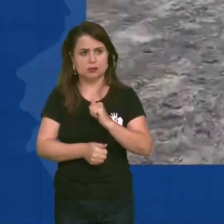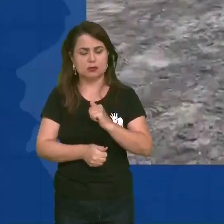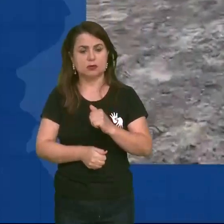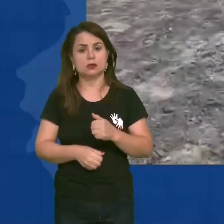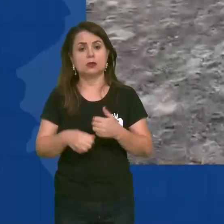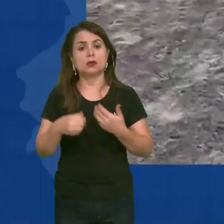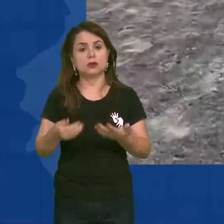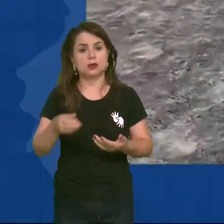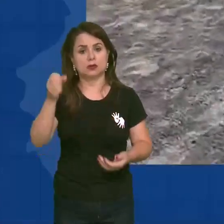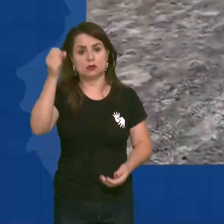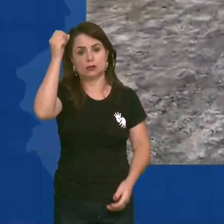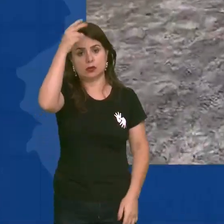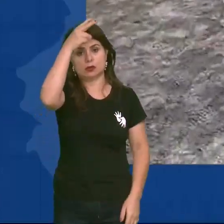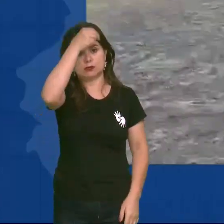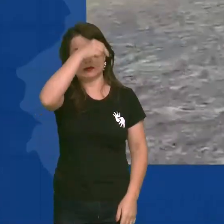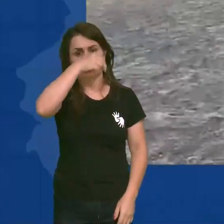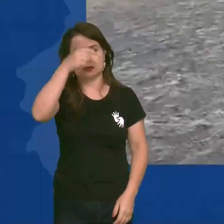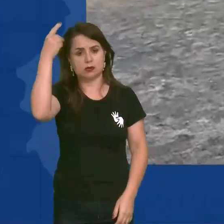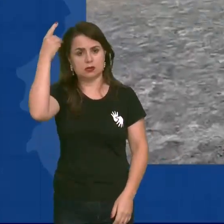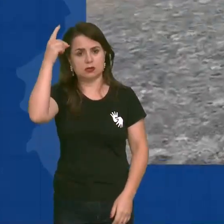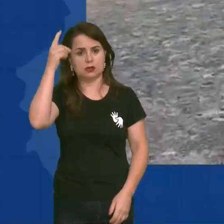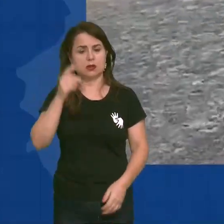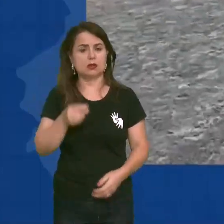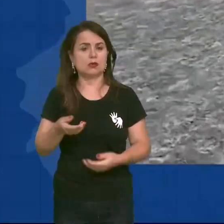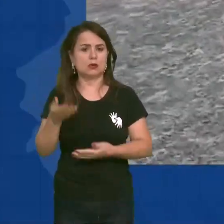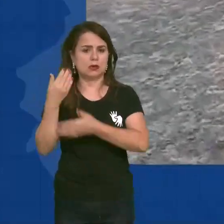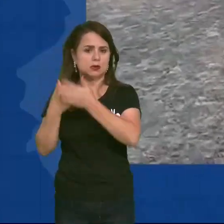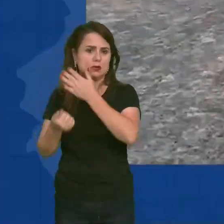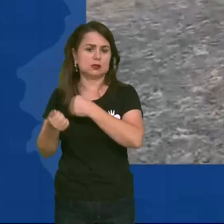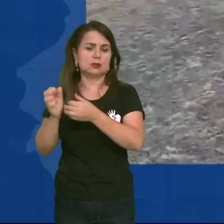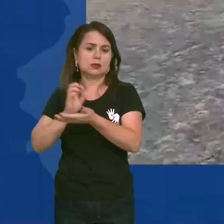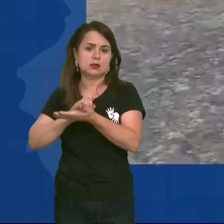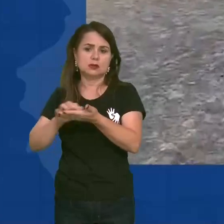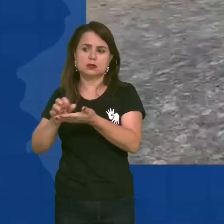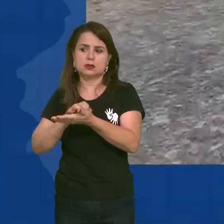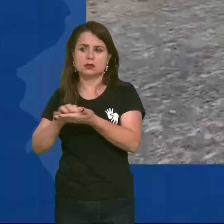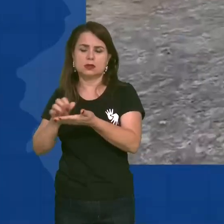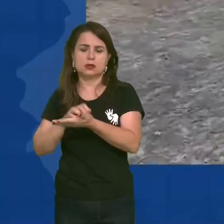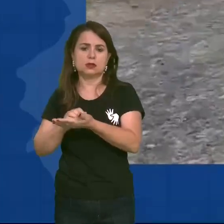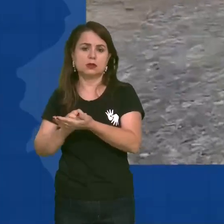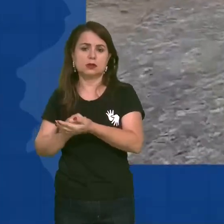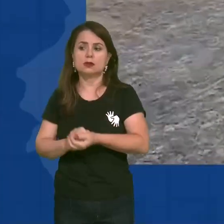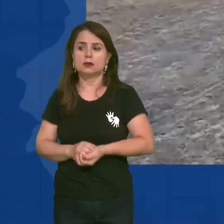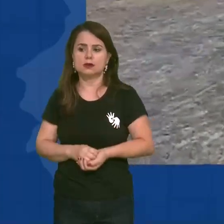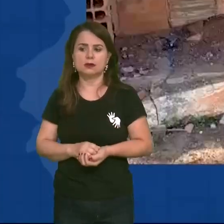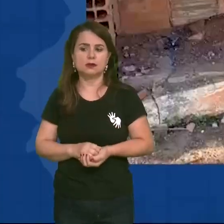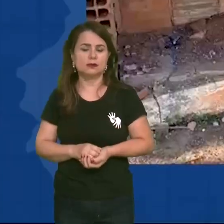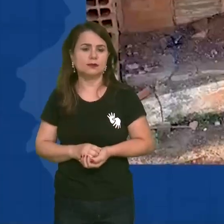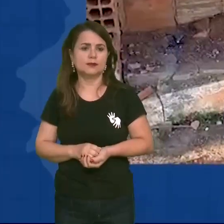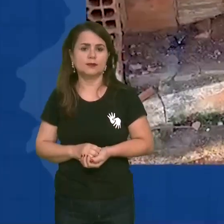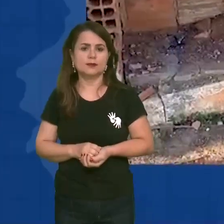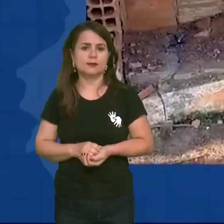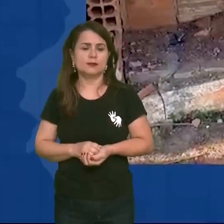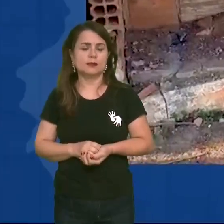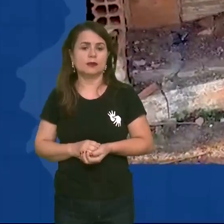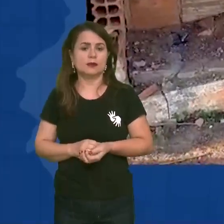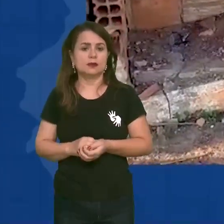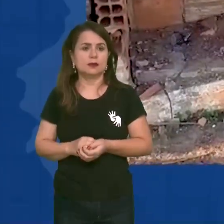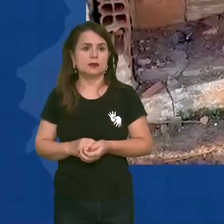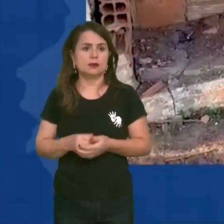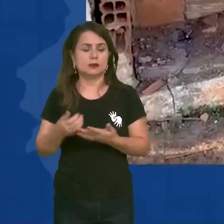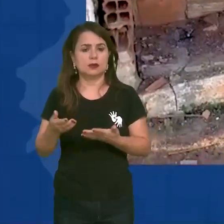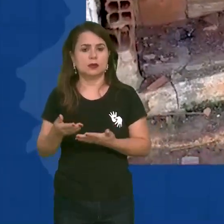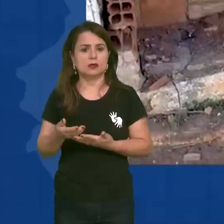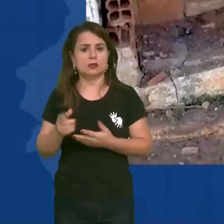o prefeito nomeou na secretaria um secretário que era do outro grupo político vai